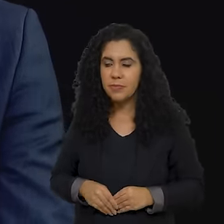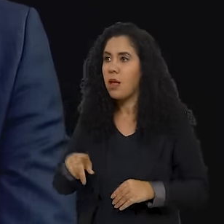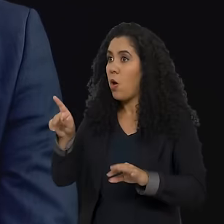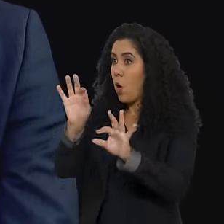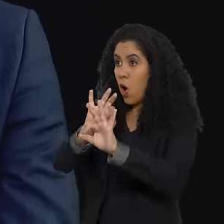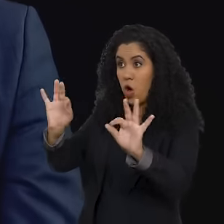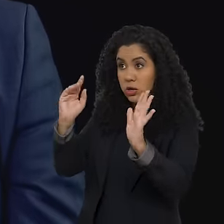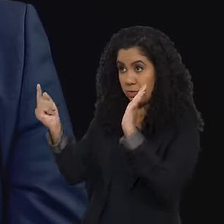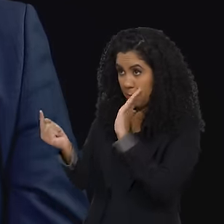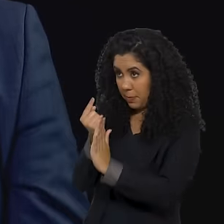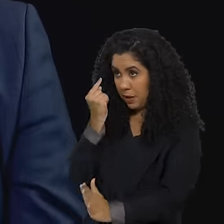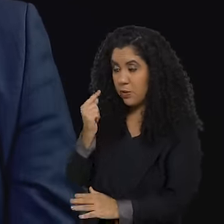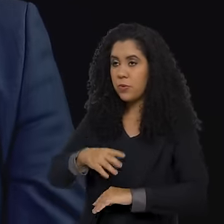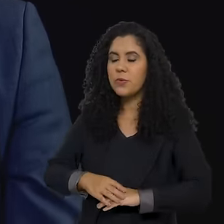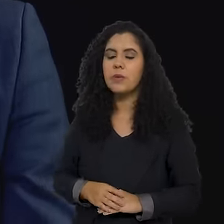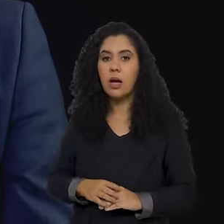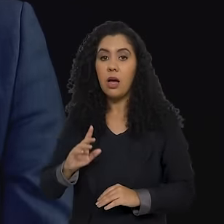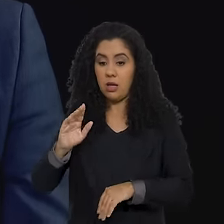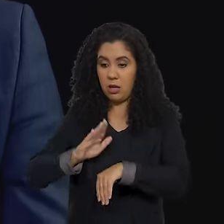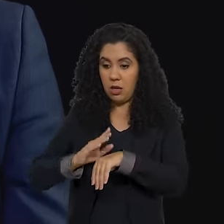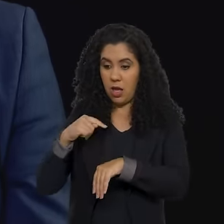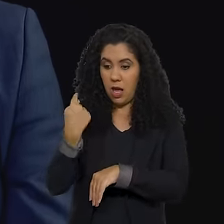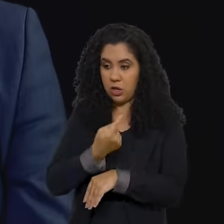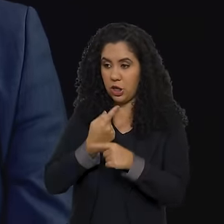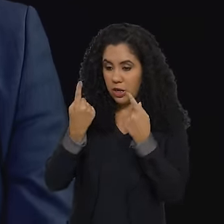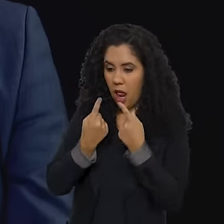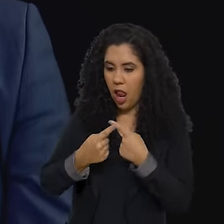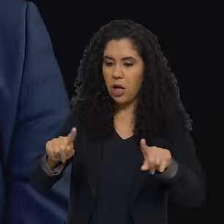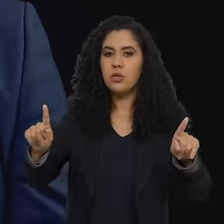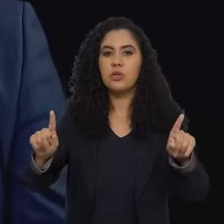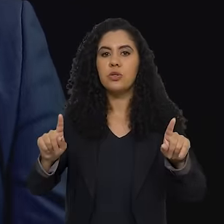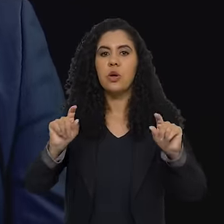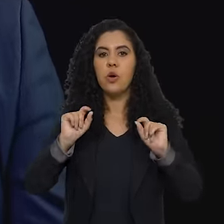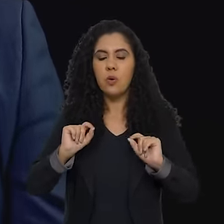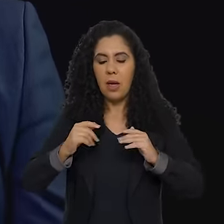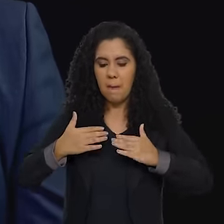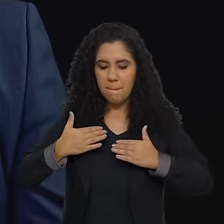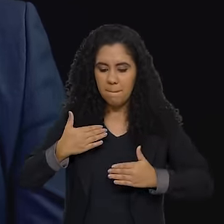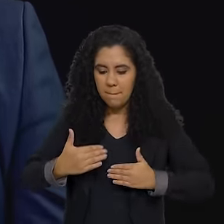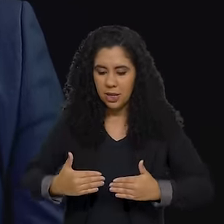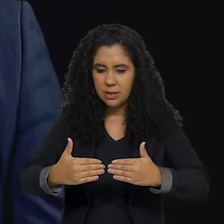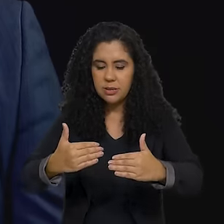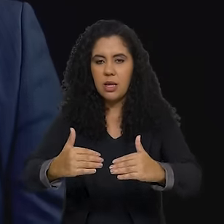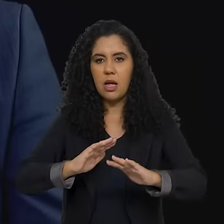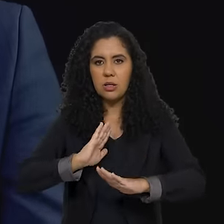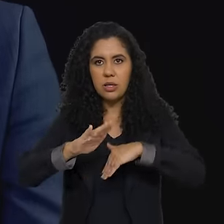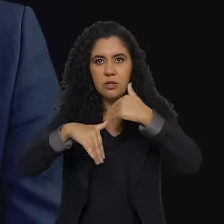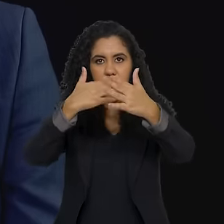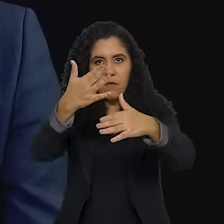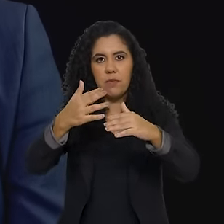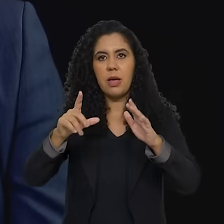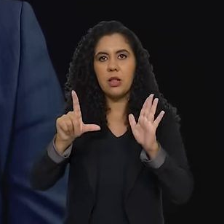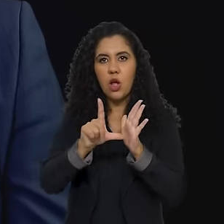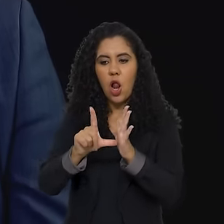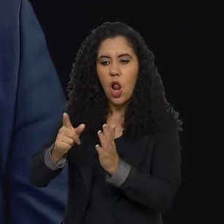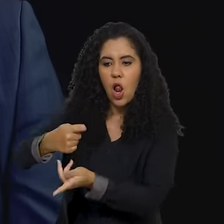excelente pergunta, Carol. A gente lançou o Ministério do Desenvolvimento, Indústria e Comércio, junto com